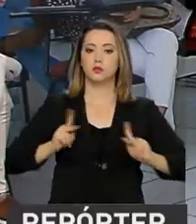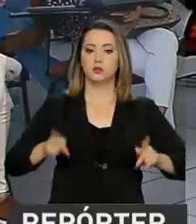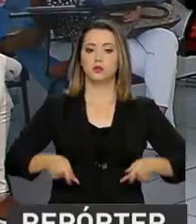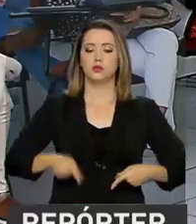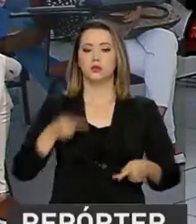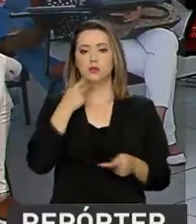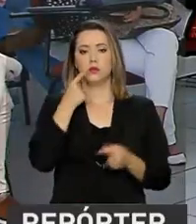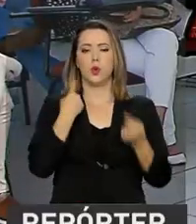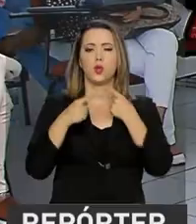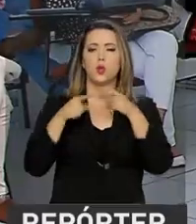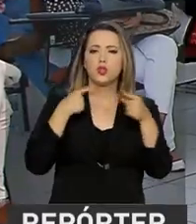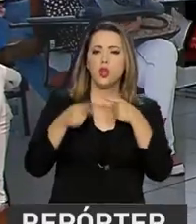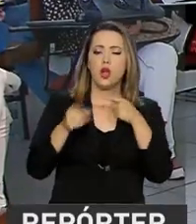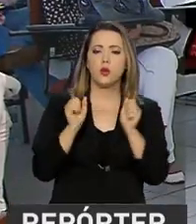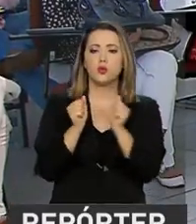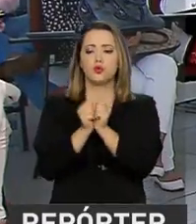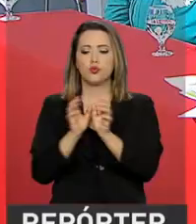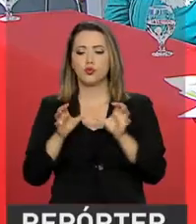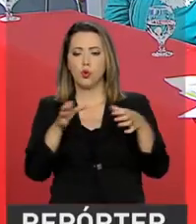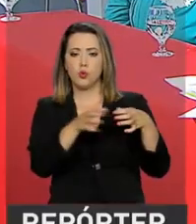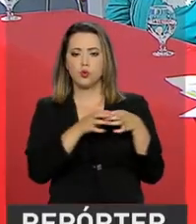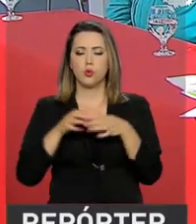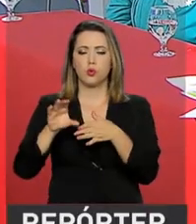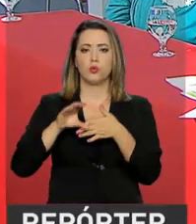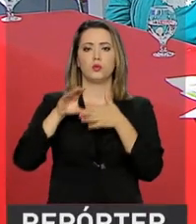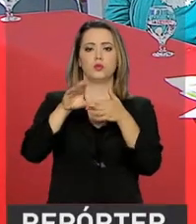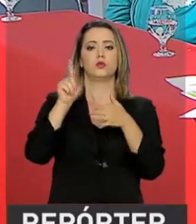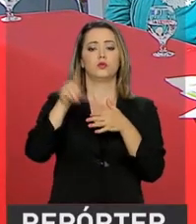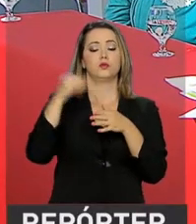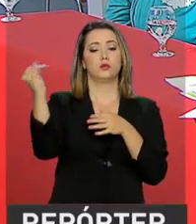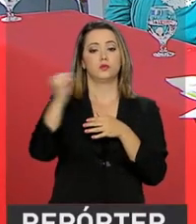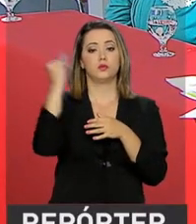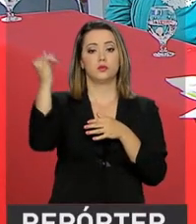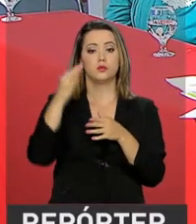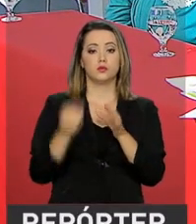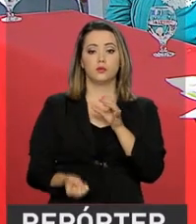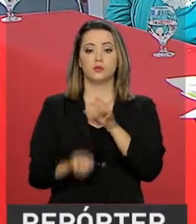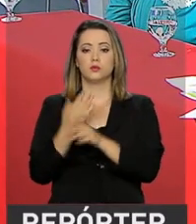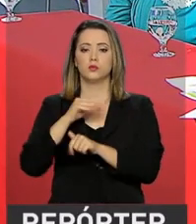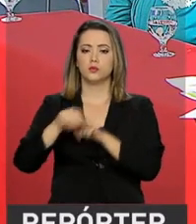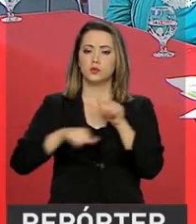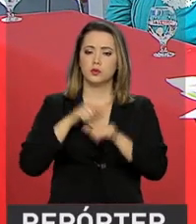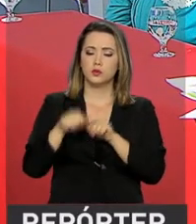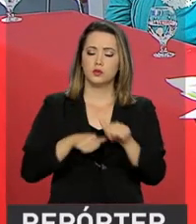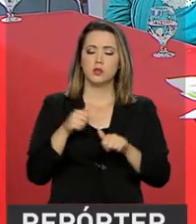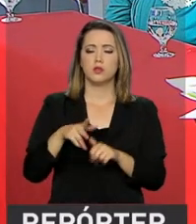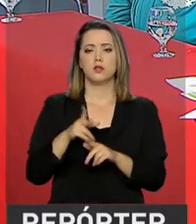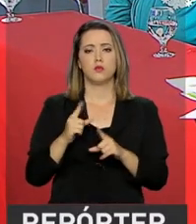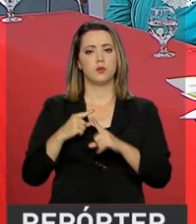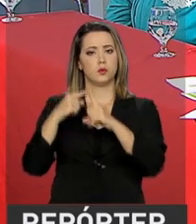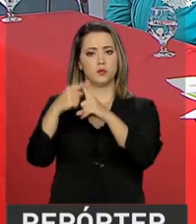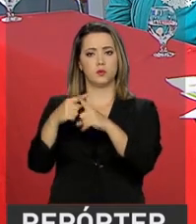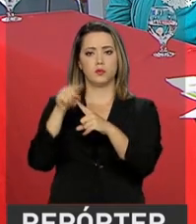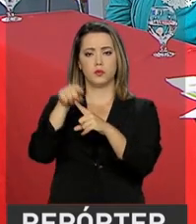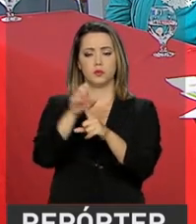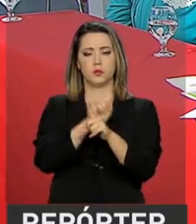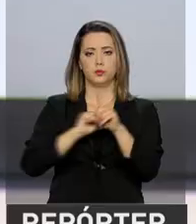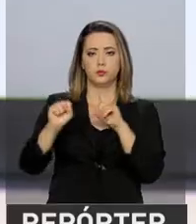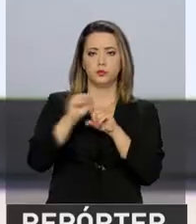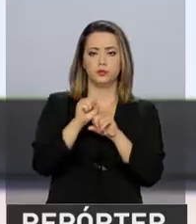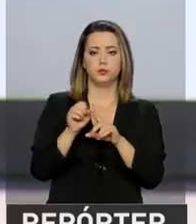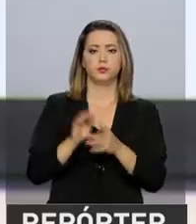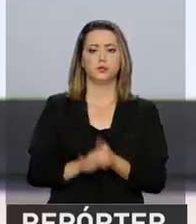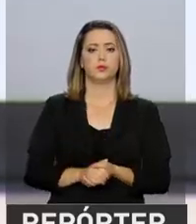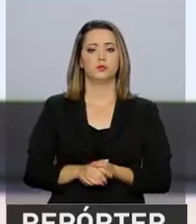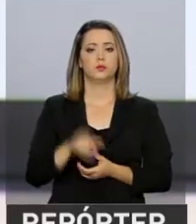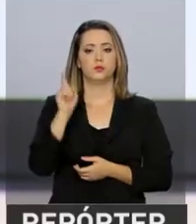que o diálogo com os conselheiros locais vai ser importante para gerar transformações positivas na sociedade. São